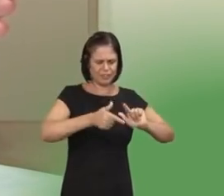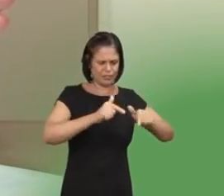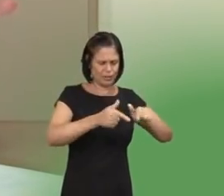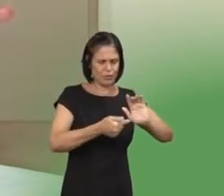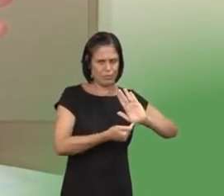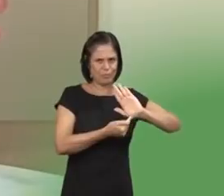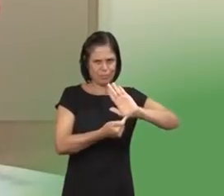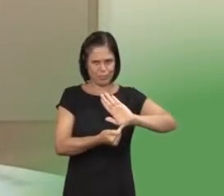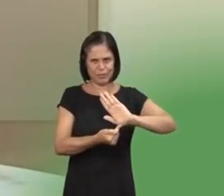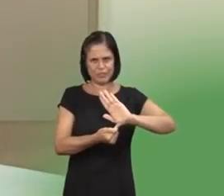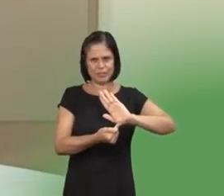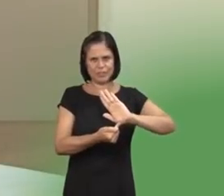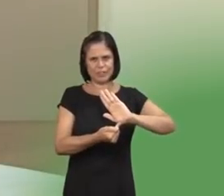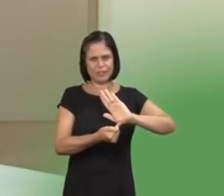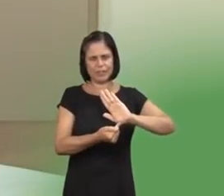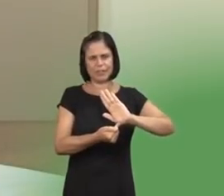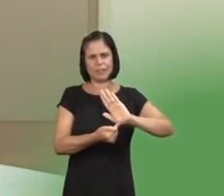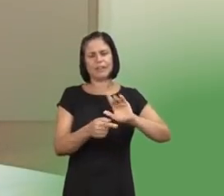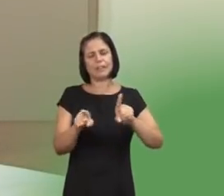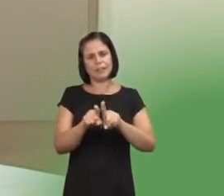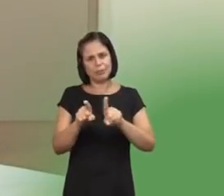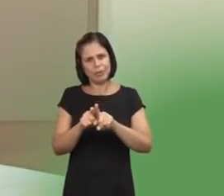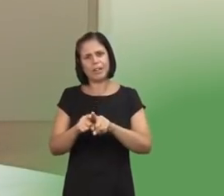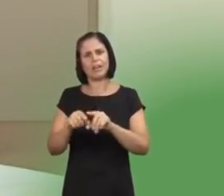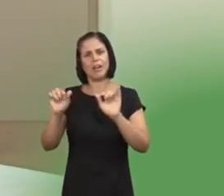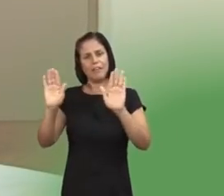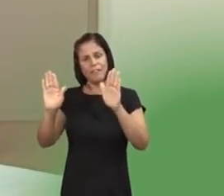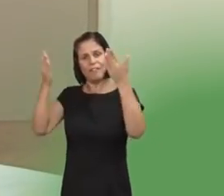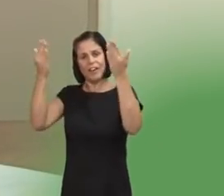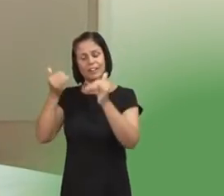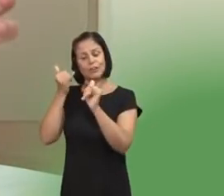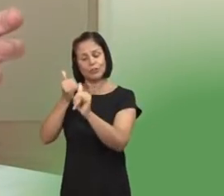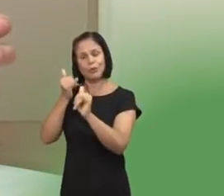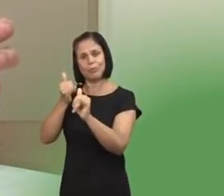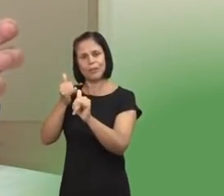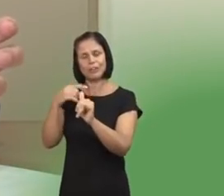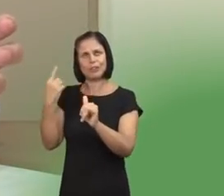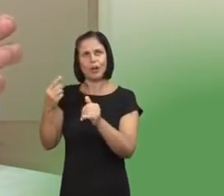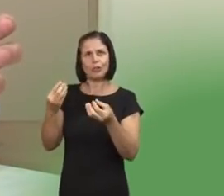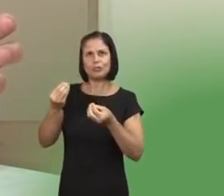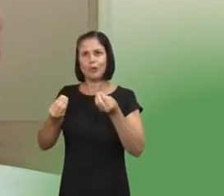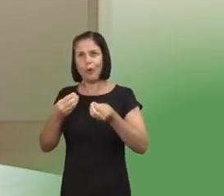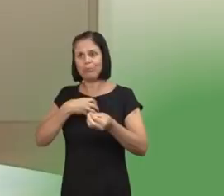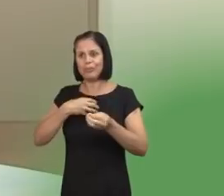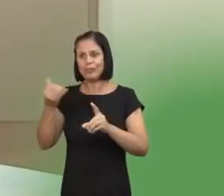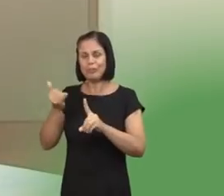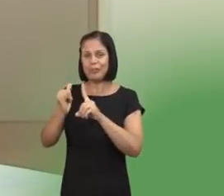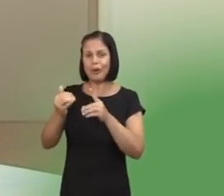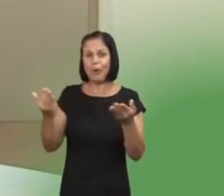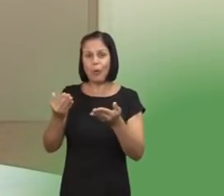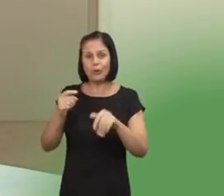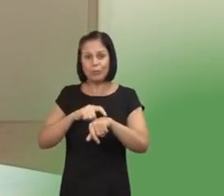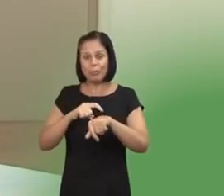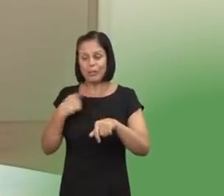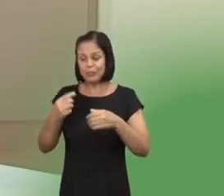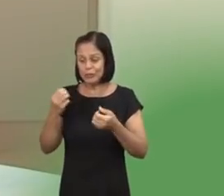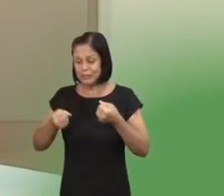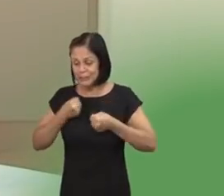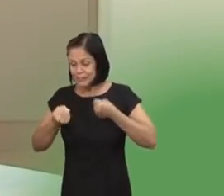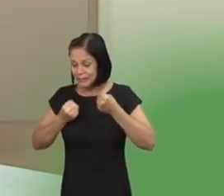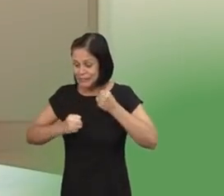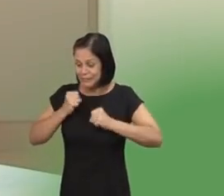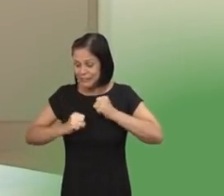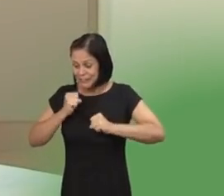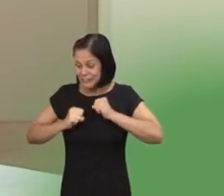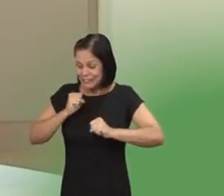voltada para este assunto da festa das trombetas, para nos posicionarmos profeticamente nesse momento de expectativa que nós